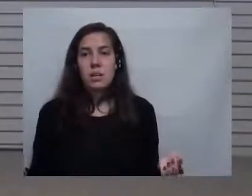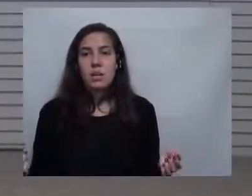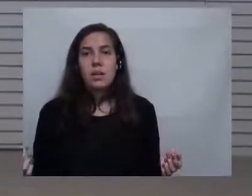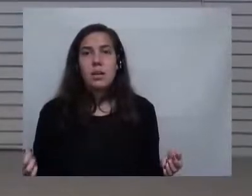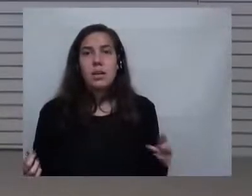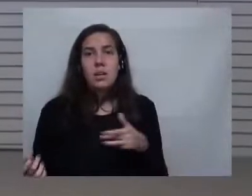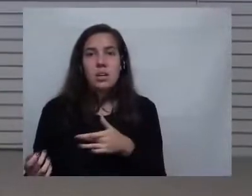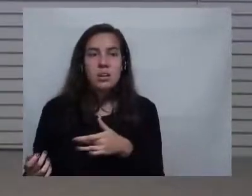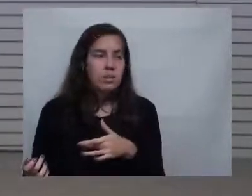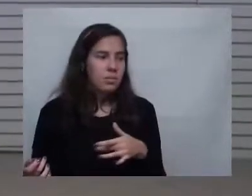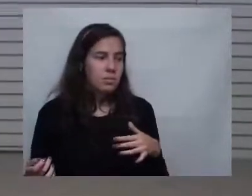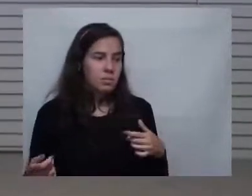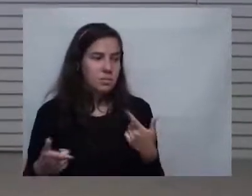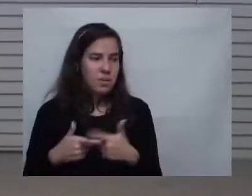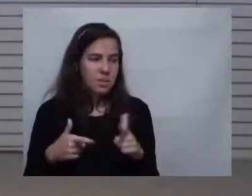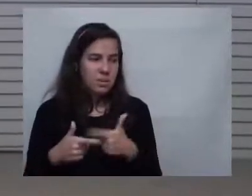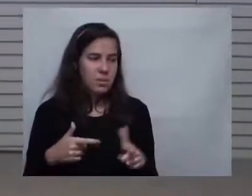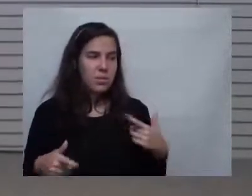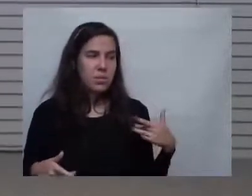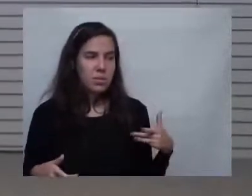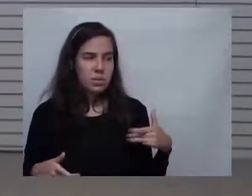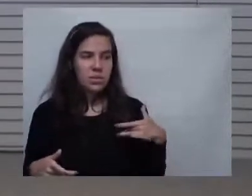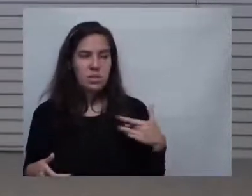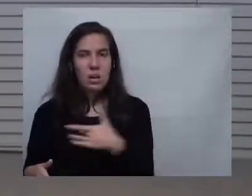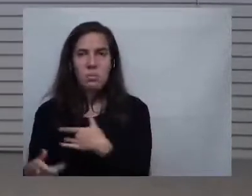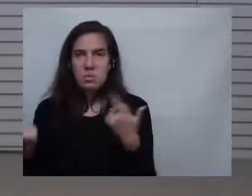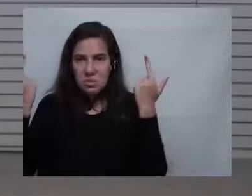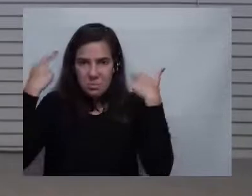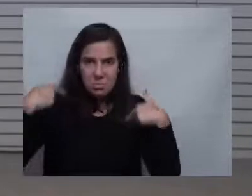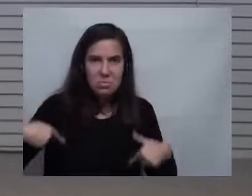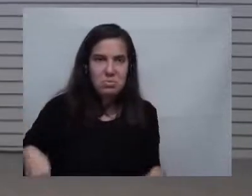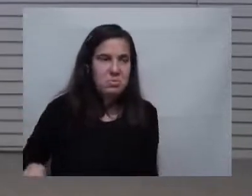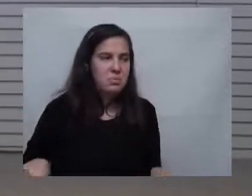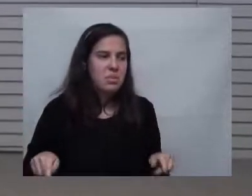tem uma doença auto-imune você não vai viver